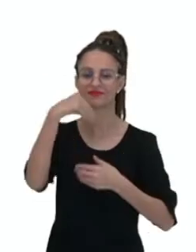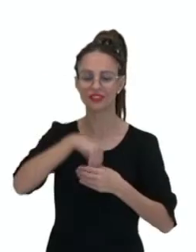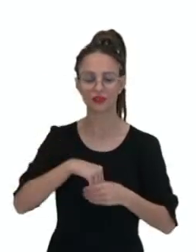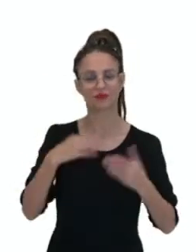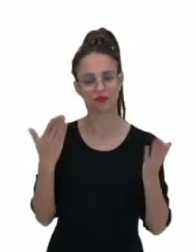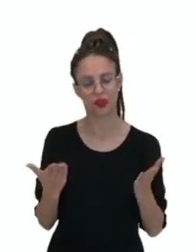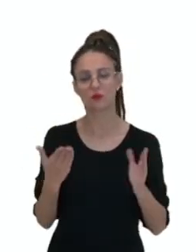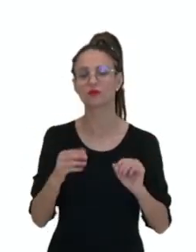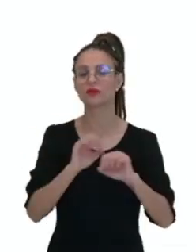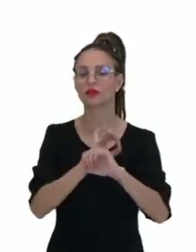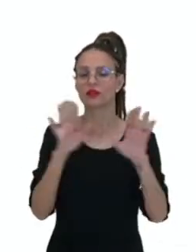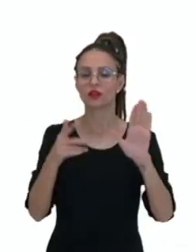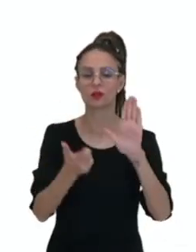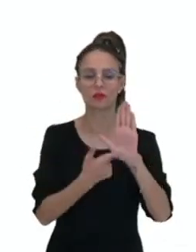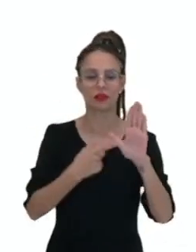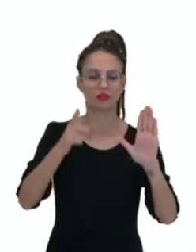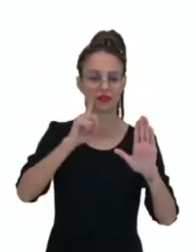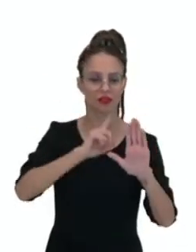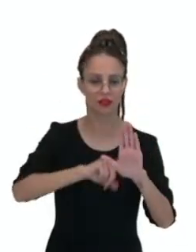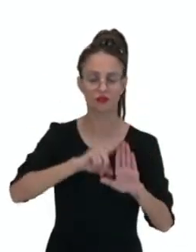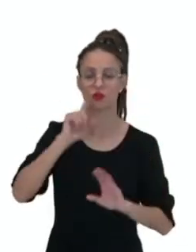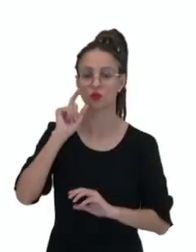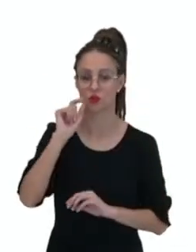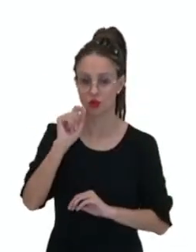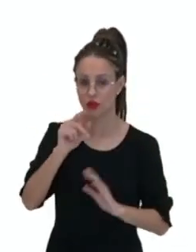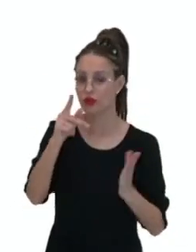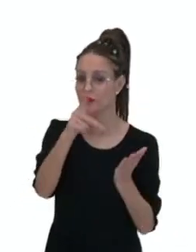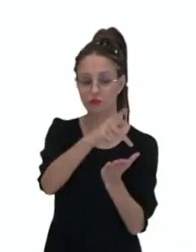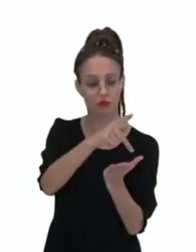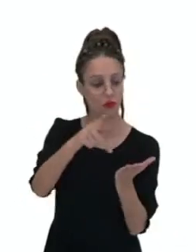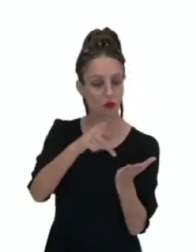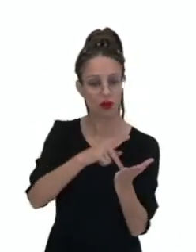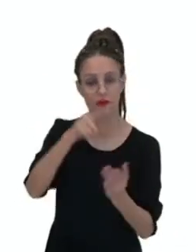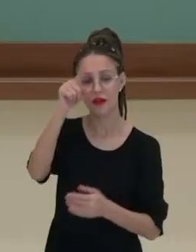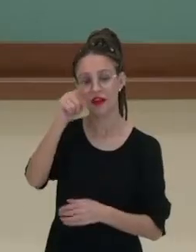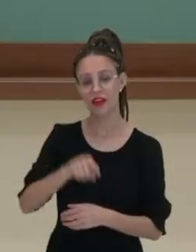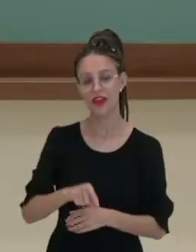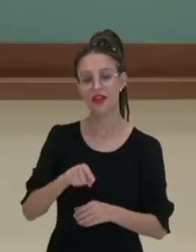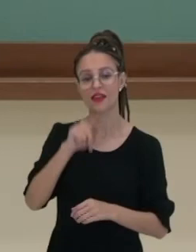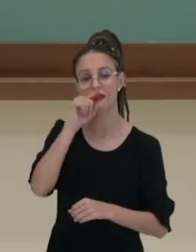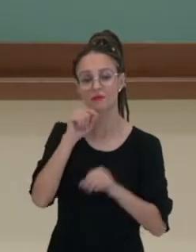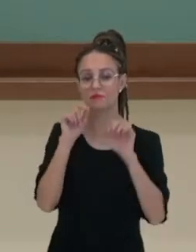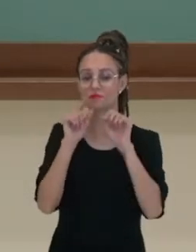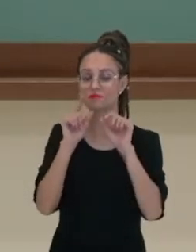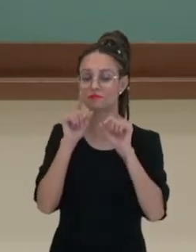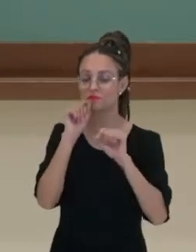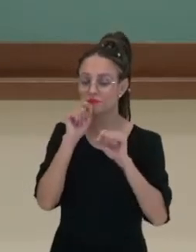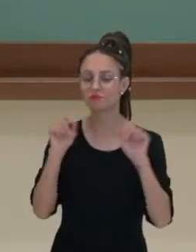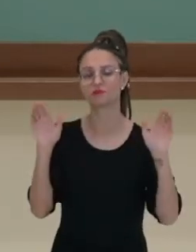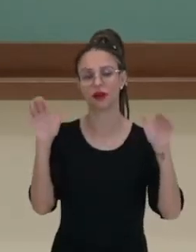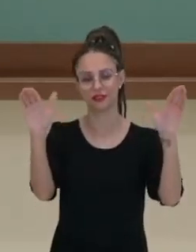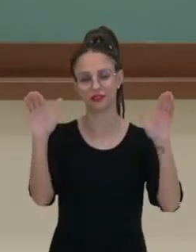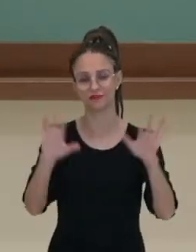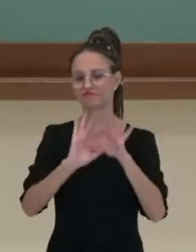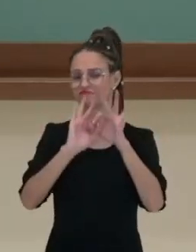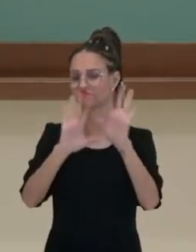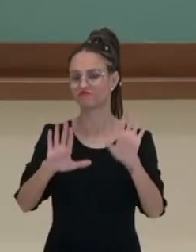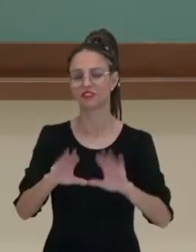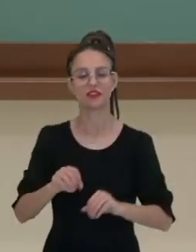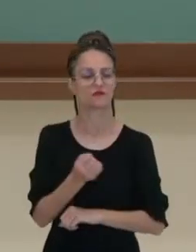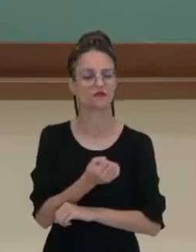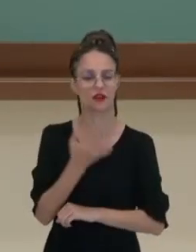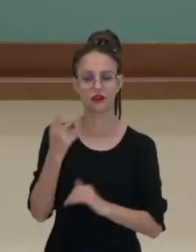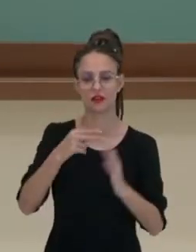aqui a metáfora de quê? De que os poemas são pássaros e estão abertos a várias leituras, a várias